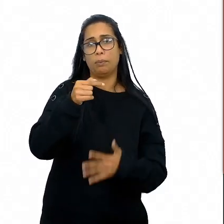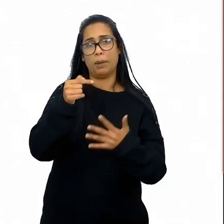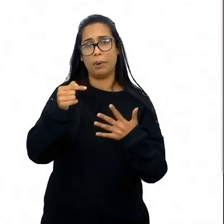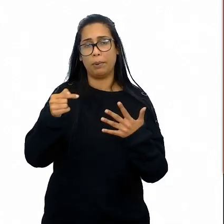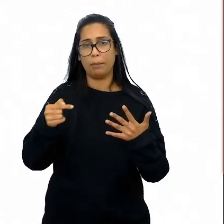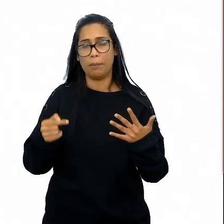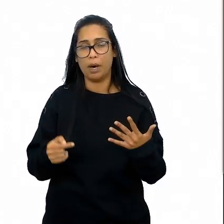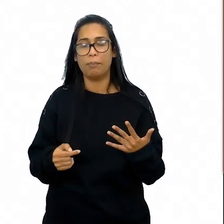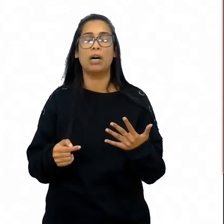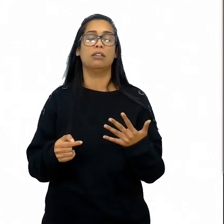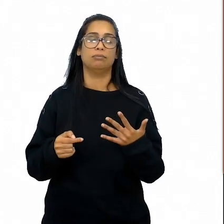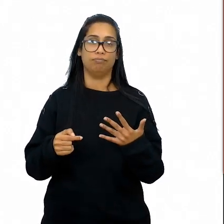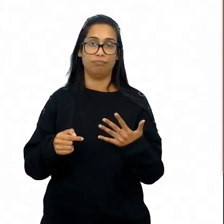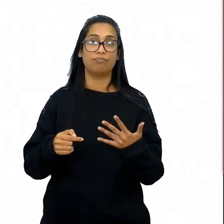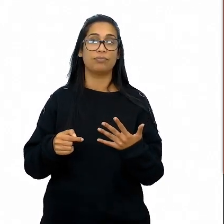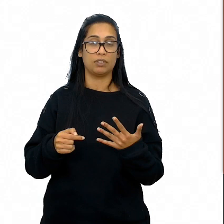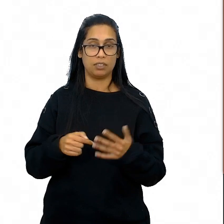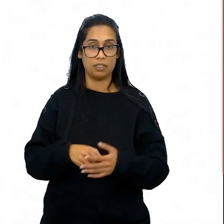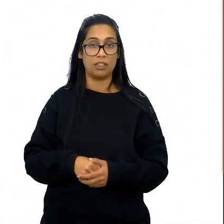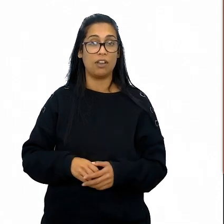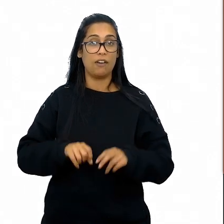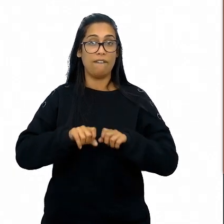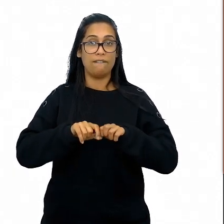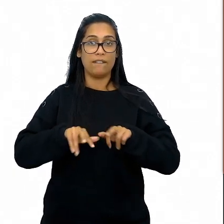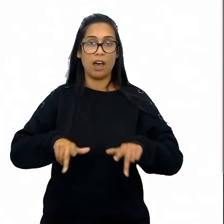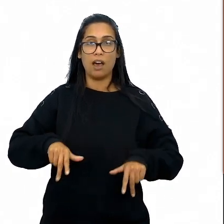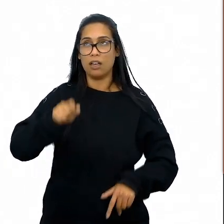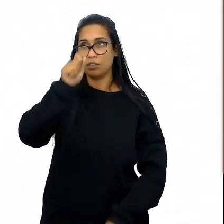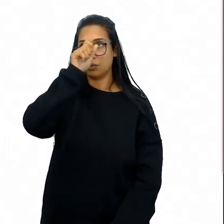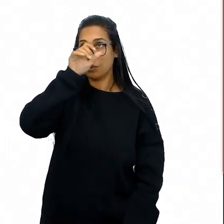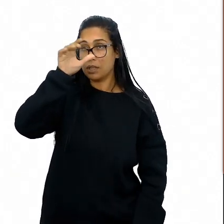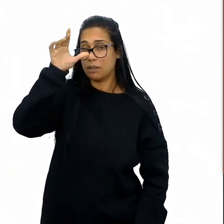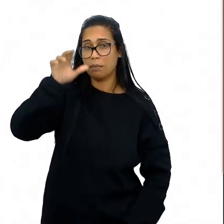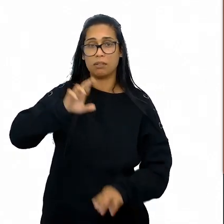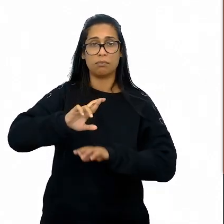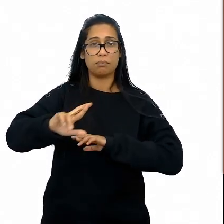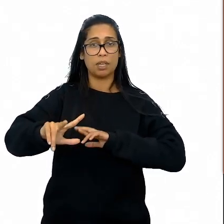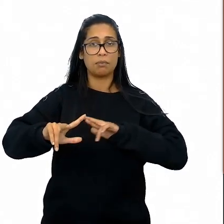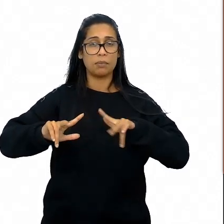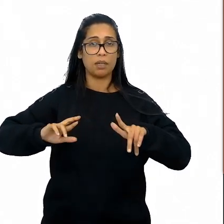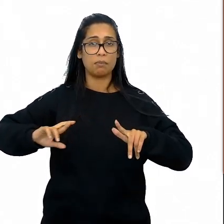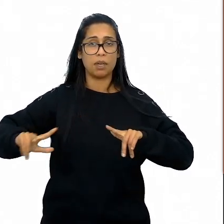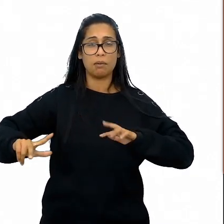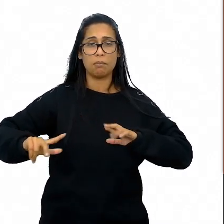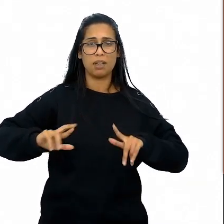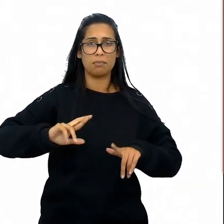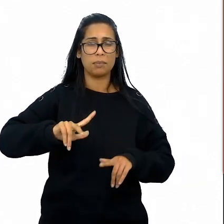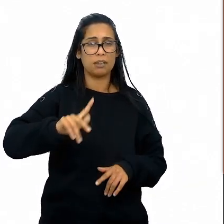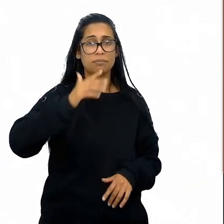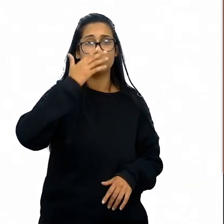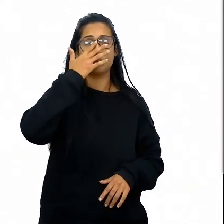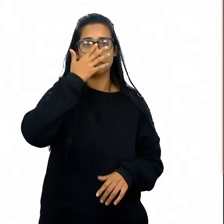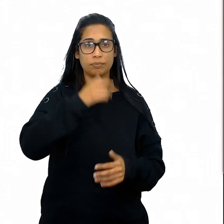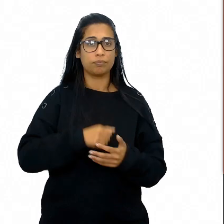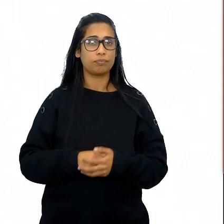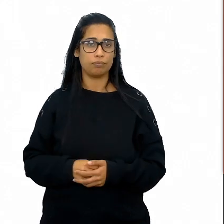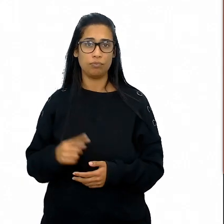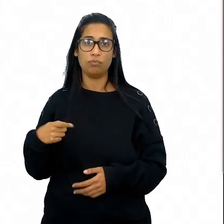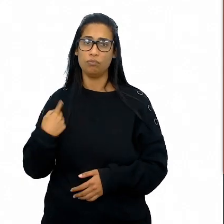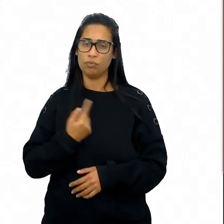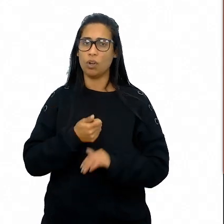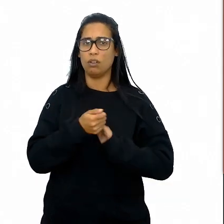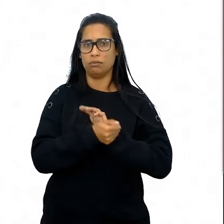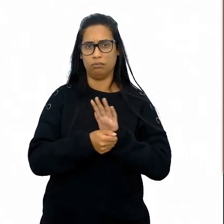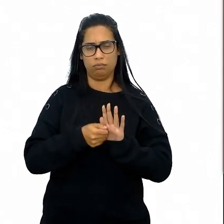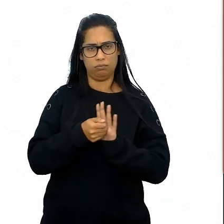modificações vários entendimentos né variações até de entendimento de coisas que Nós já tínhamos anteriormente